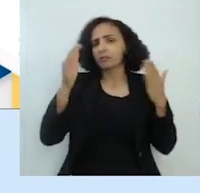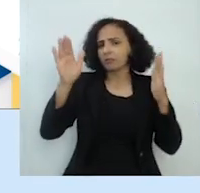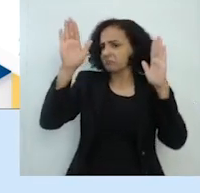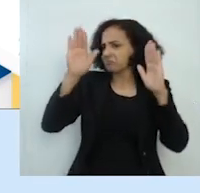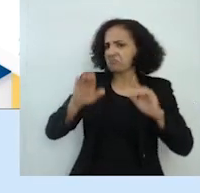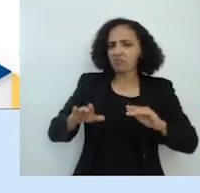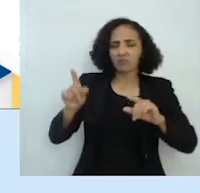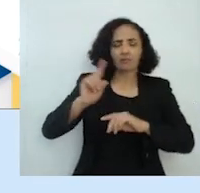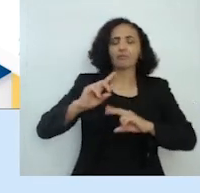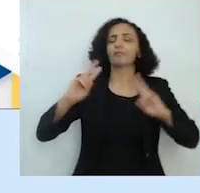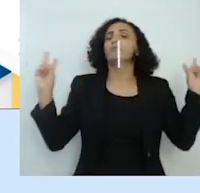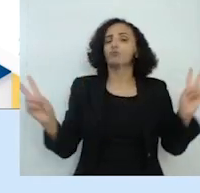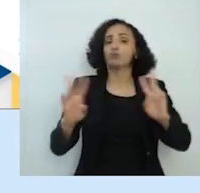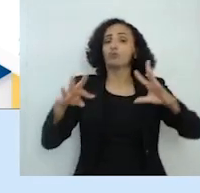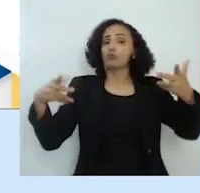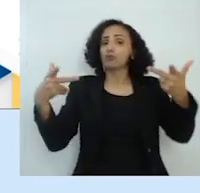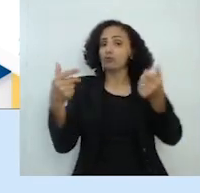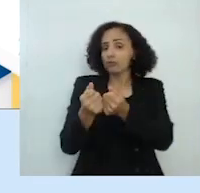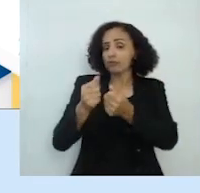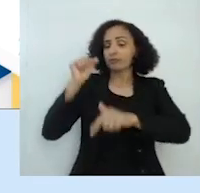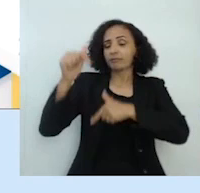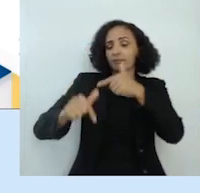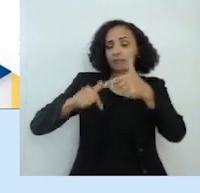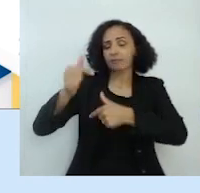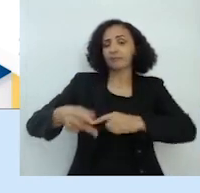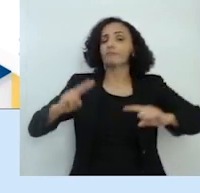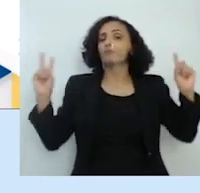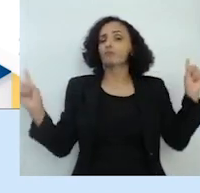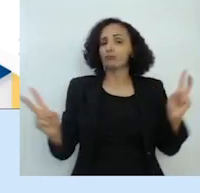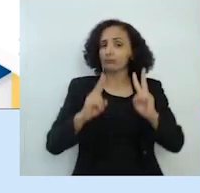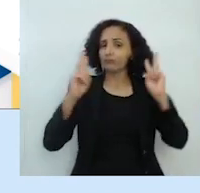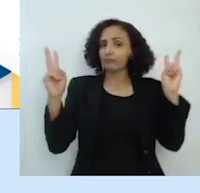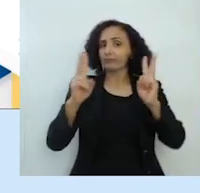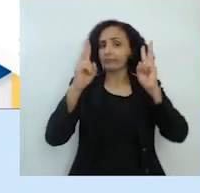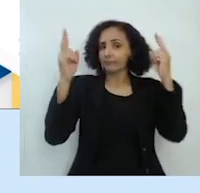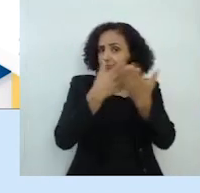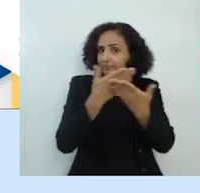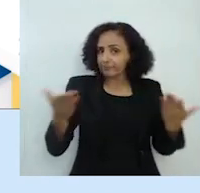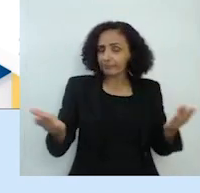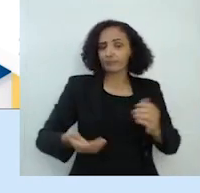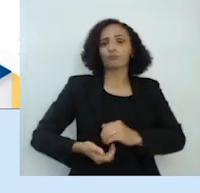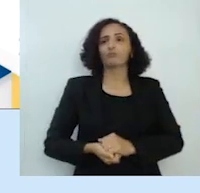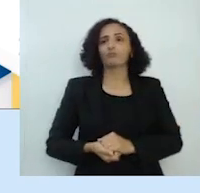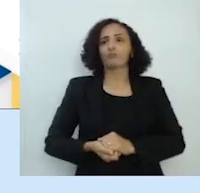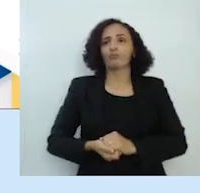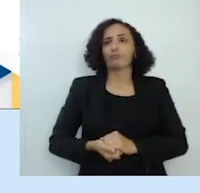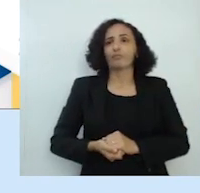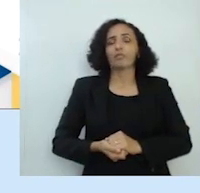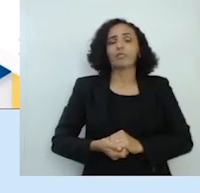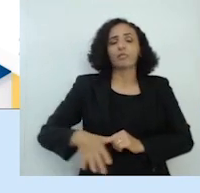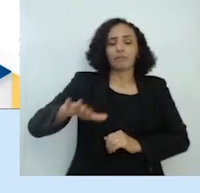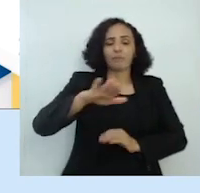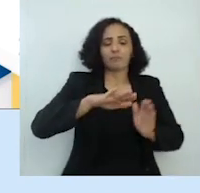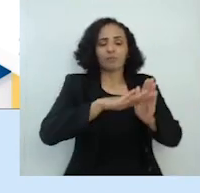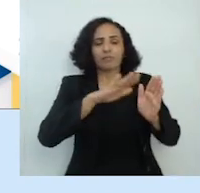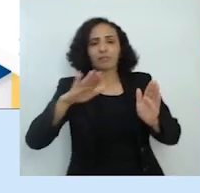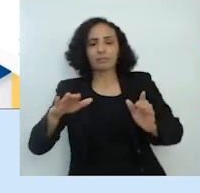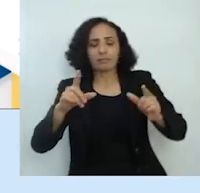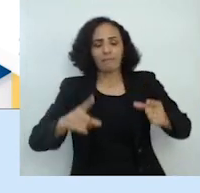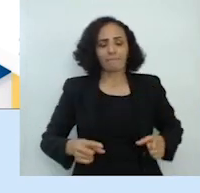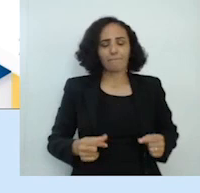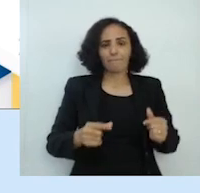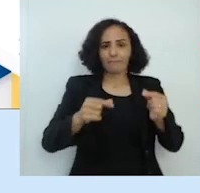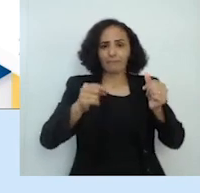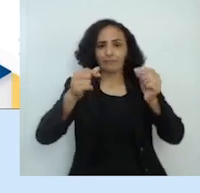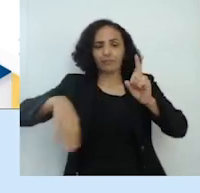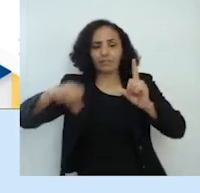mais valorizadas não, viu, gente? Preste atenção. Classes sociais. Na produção capitalista, a